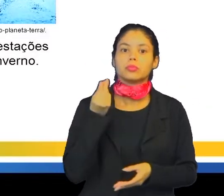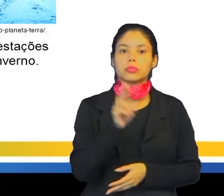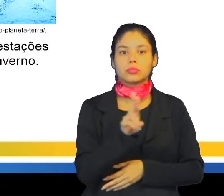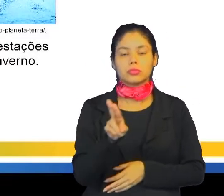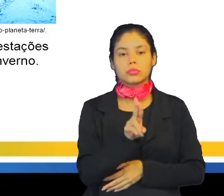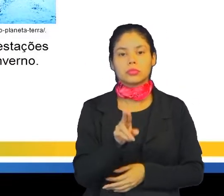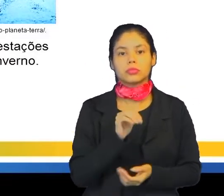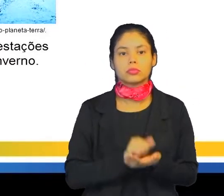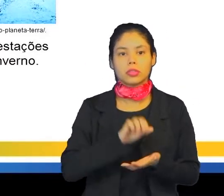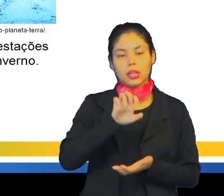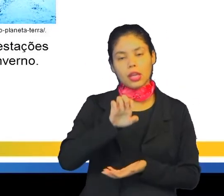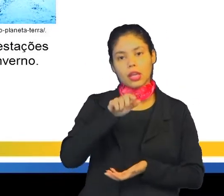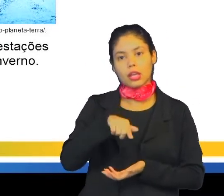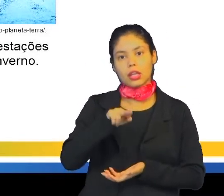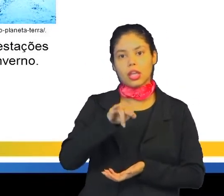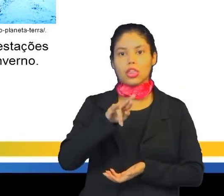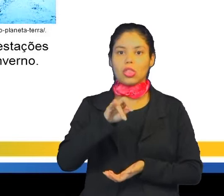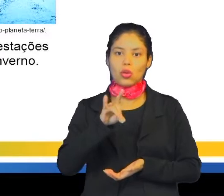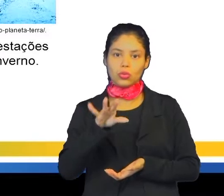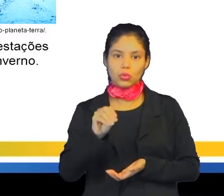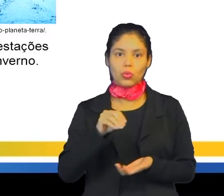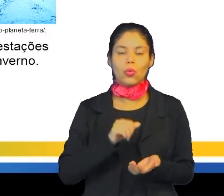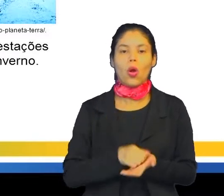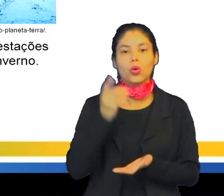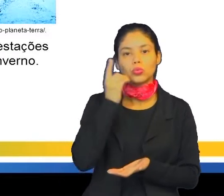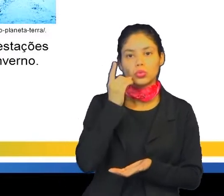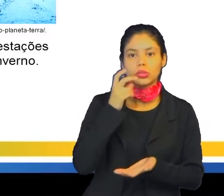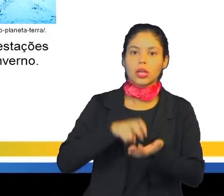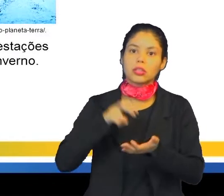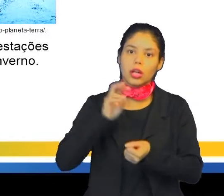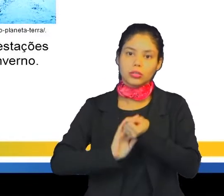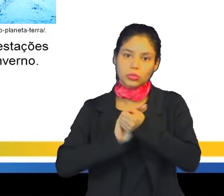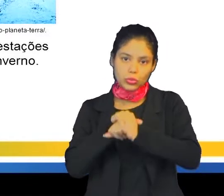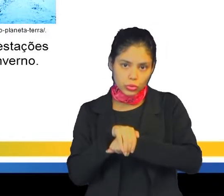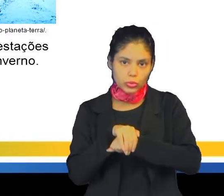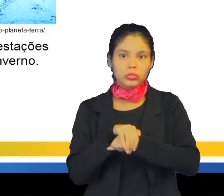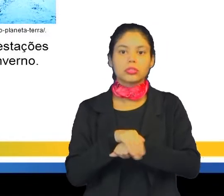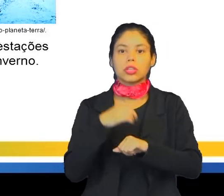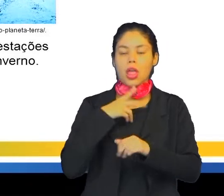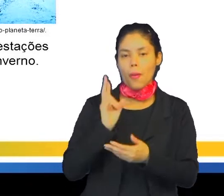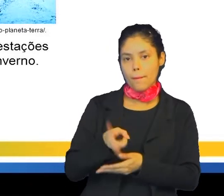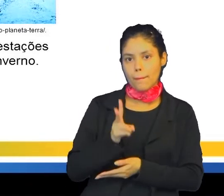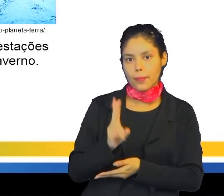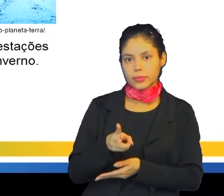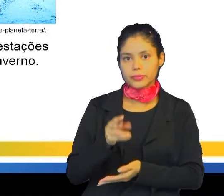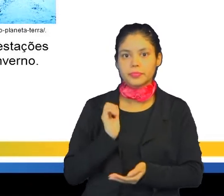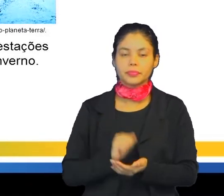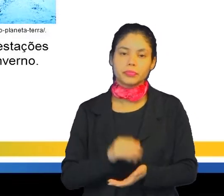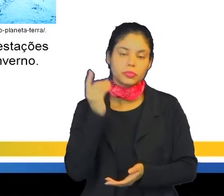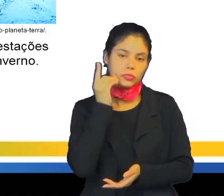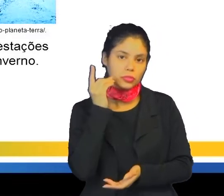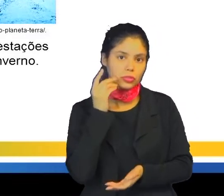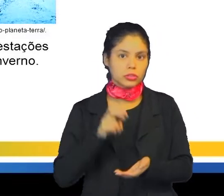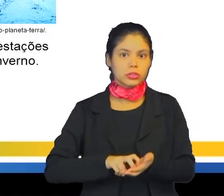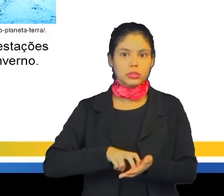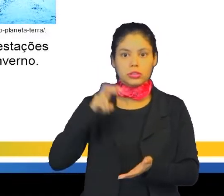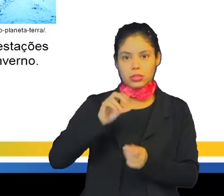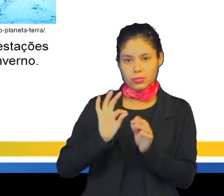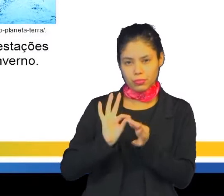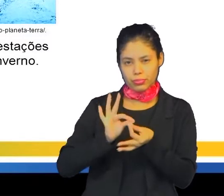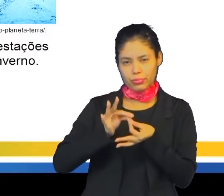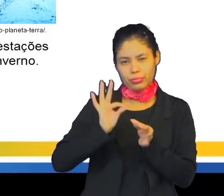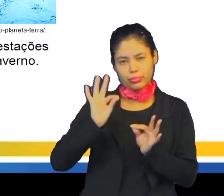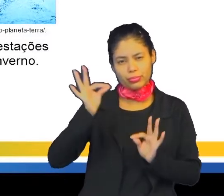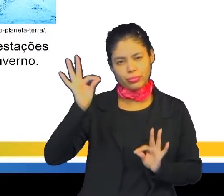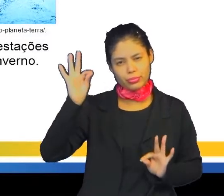recebe a denominação de equinócio o dia EA noite possui a mesma duração o solstício o dia mais longo